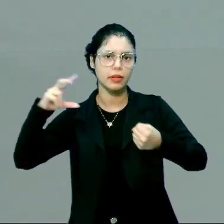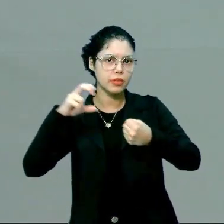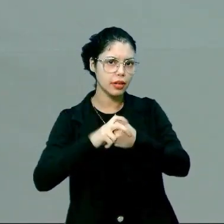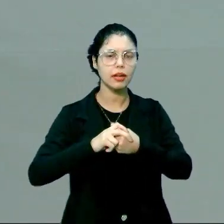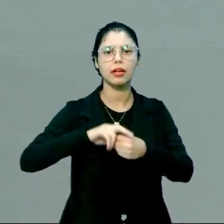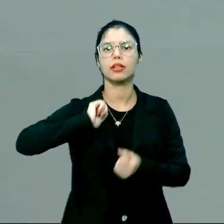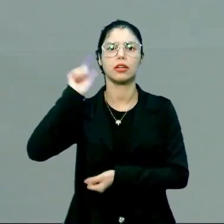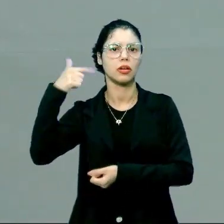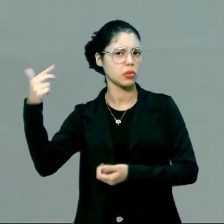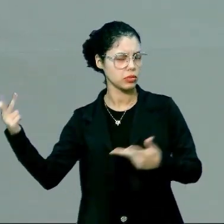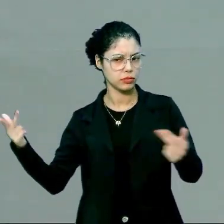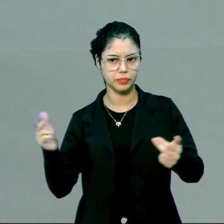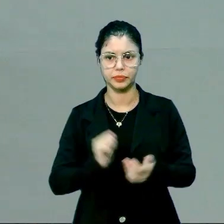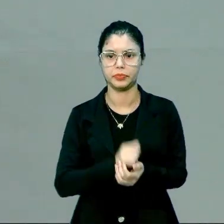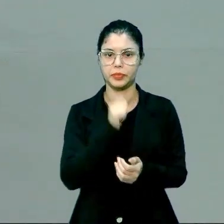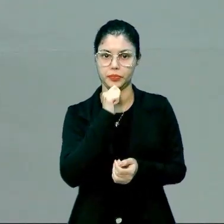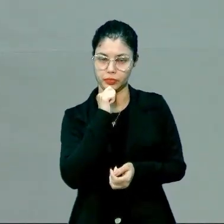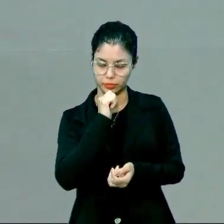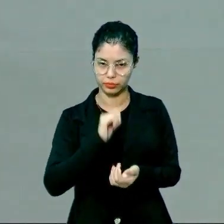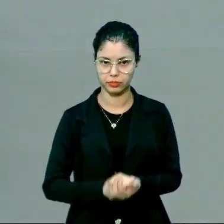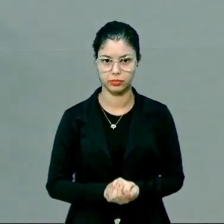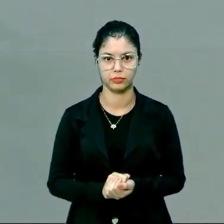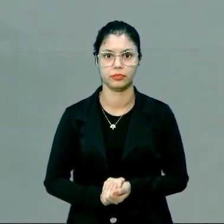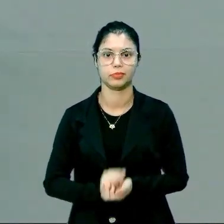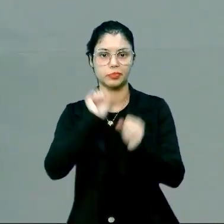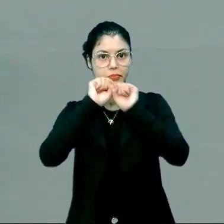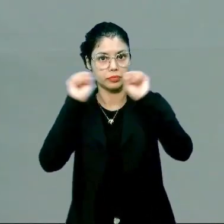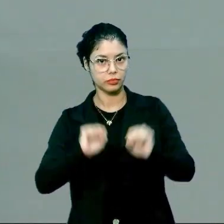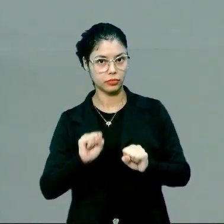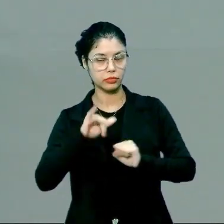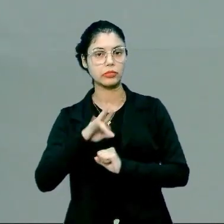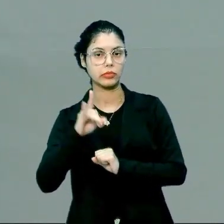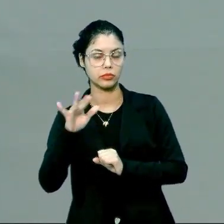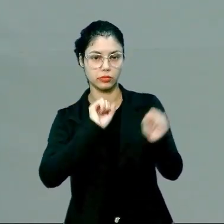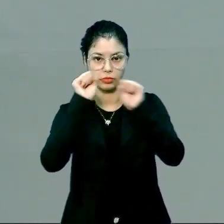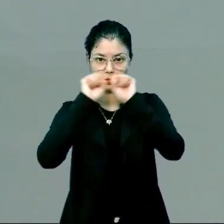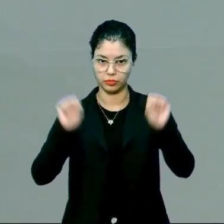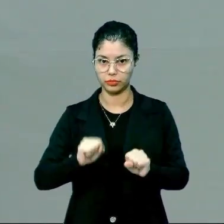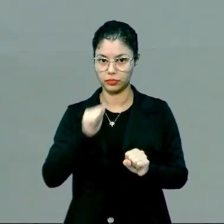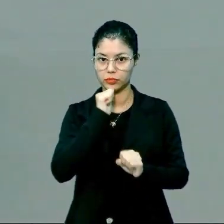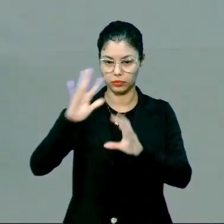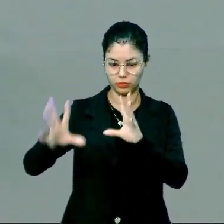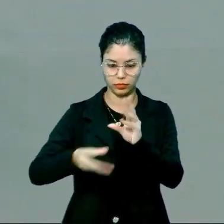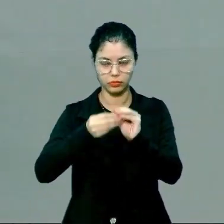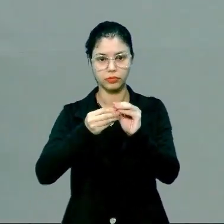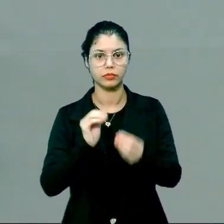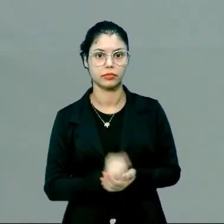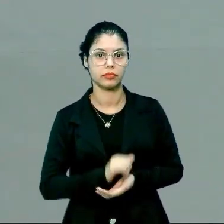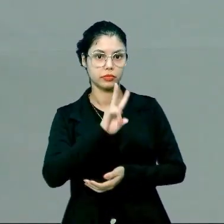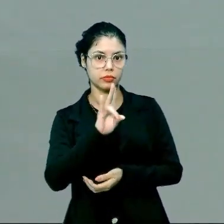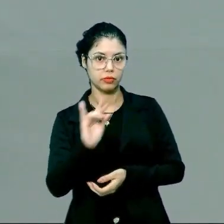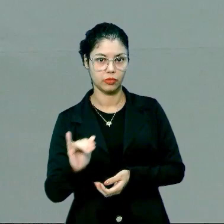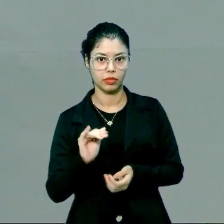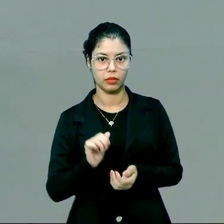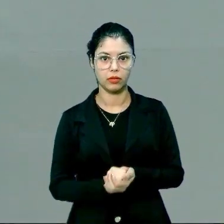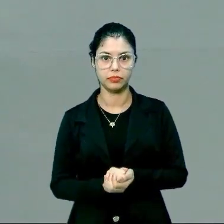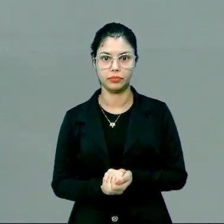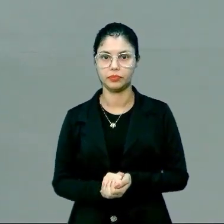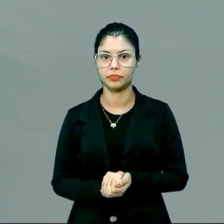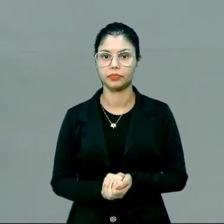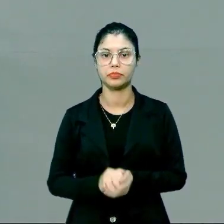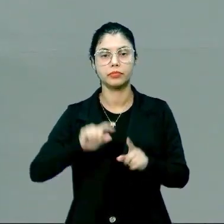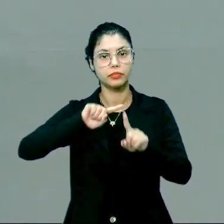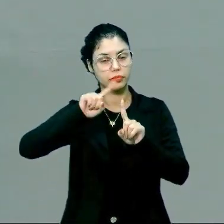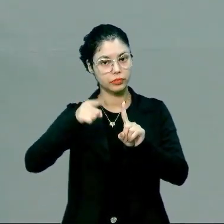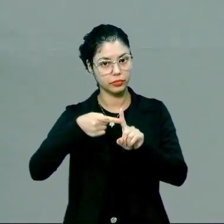fique mais fortalecido. É claro, pessoal, que o sistema imunológico ele é um dos sistemas complexos que vai desde a